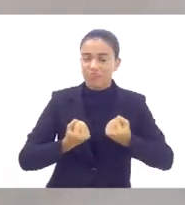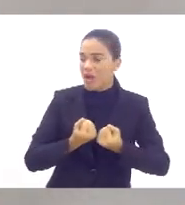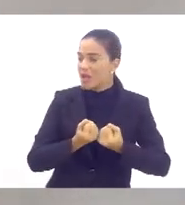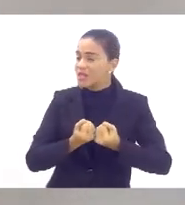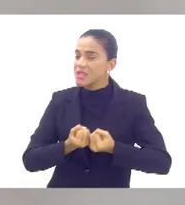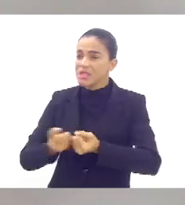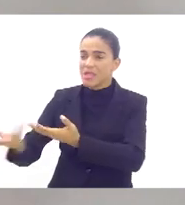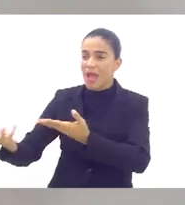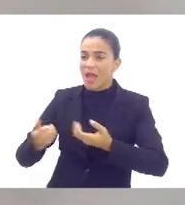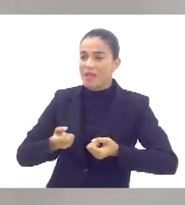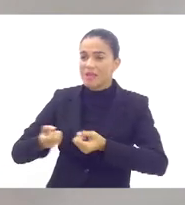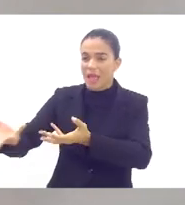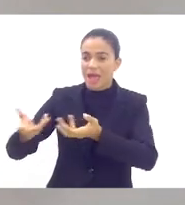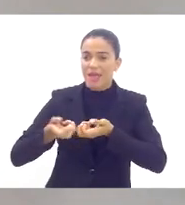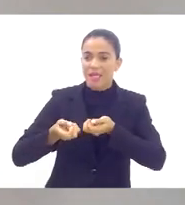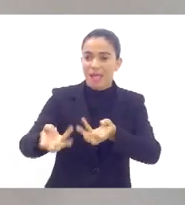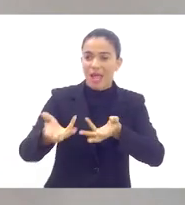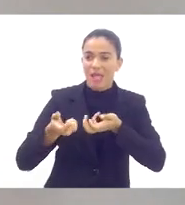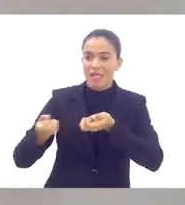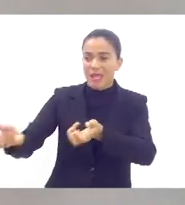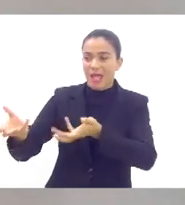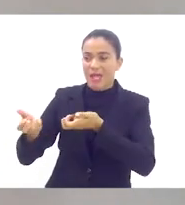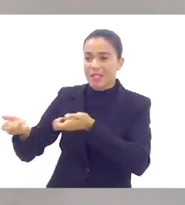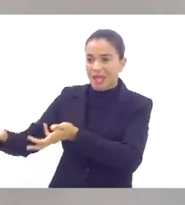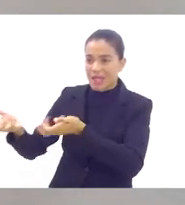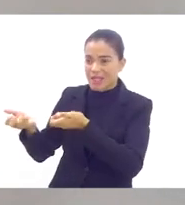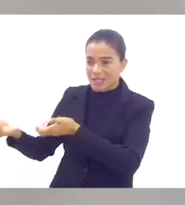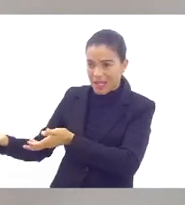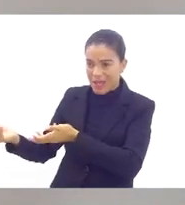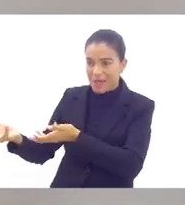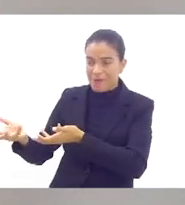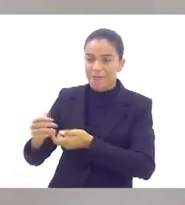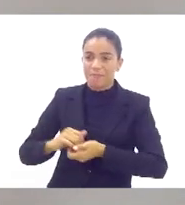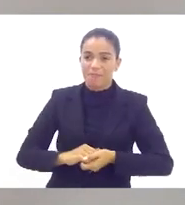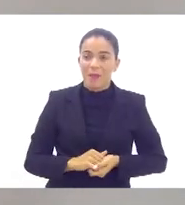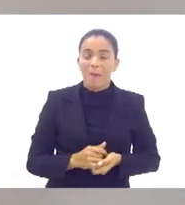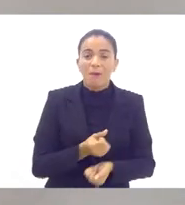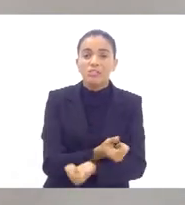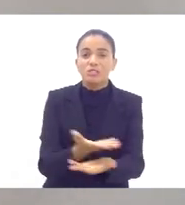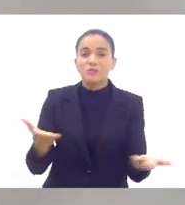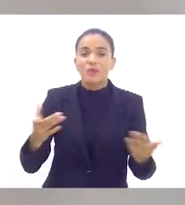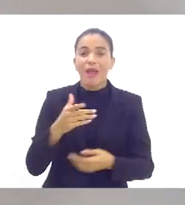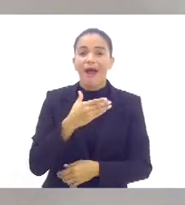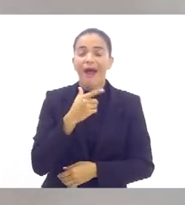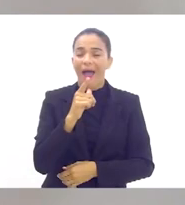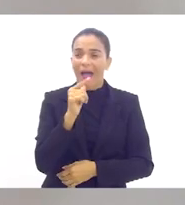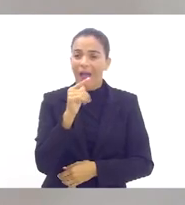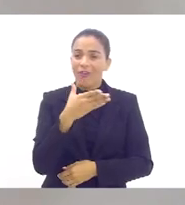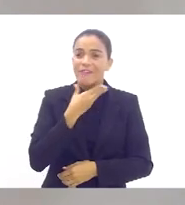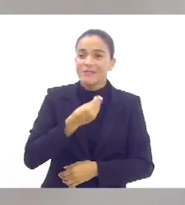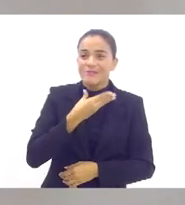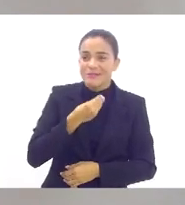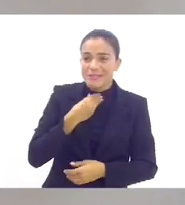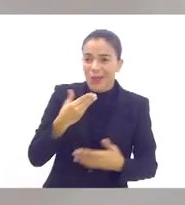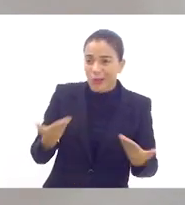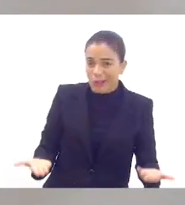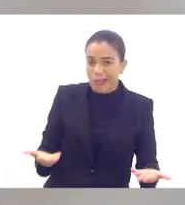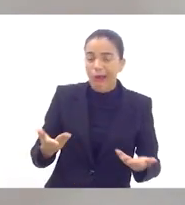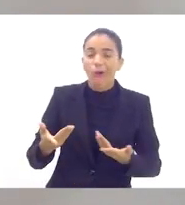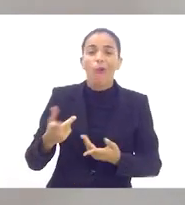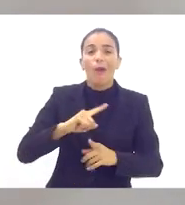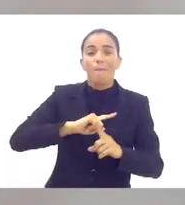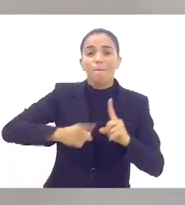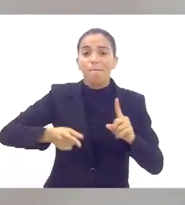os ambulantes, bota um monte de bucha para distribuir água falsificada. Então, eu acho que fica mais fácil essa repressão você